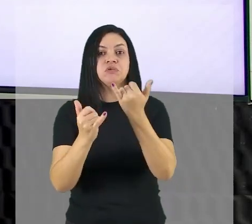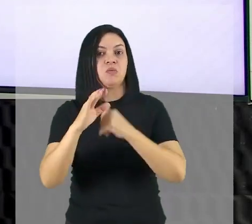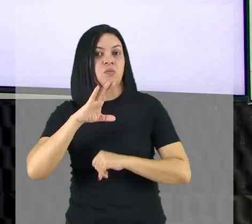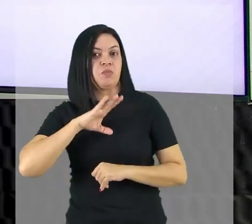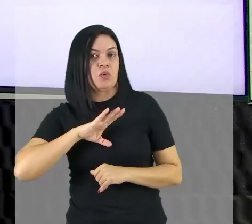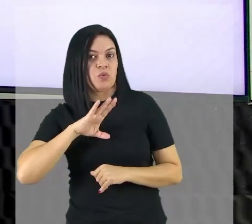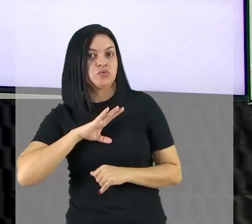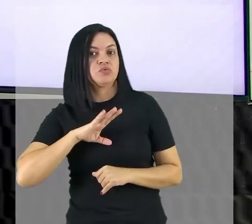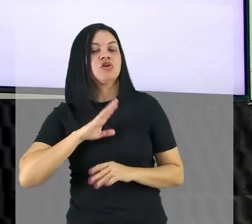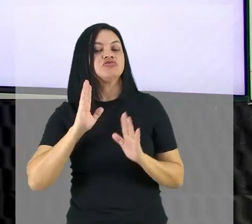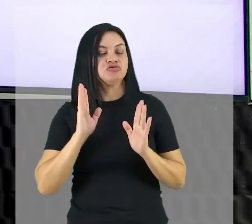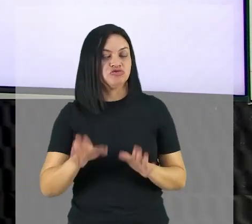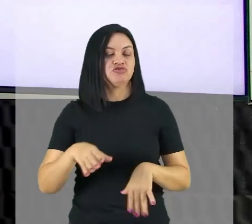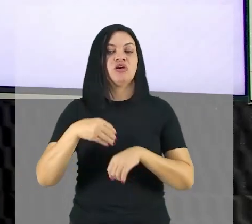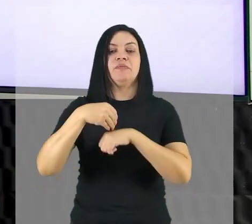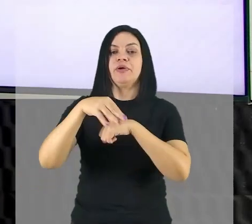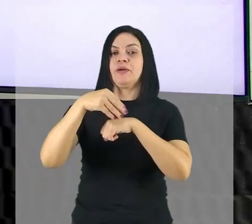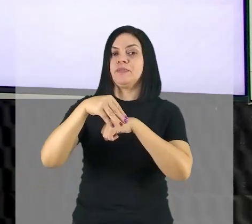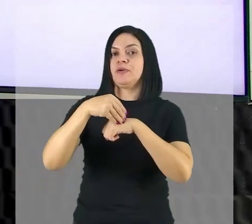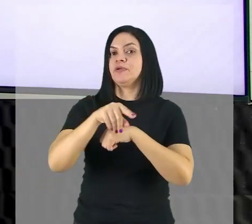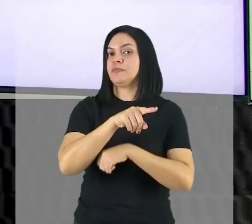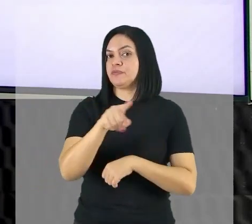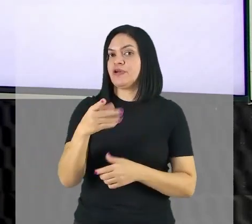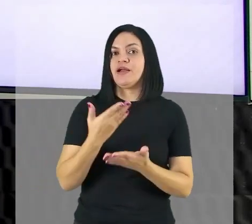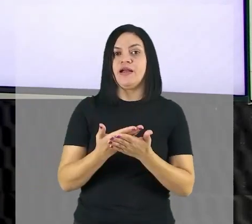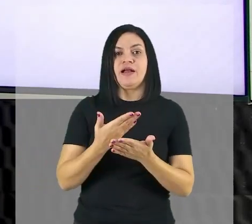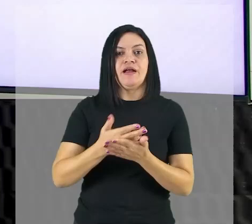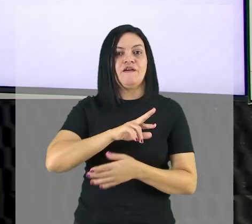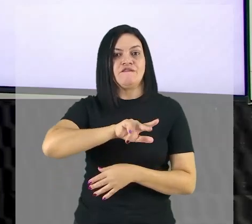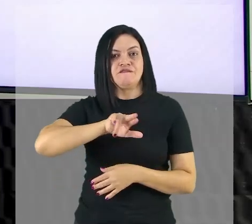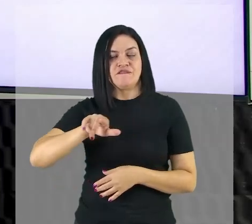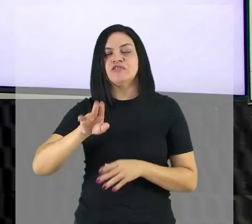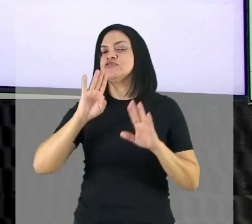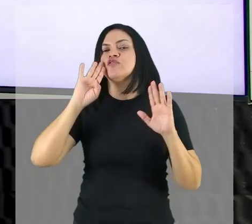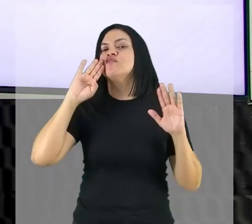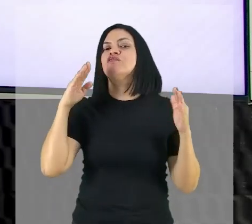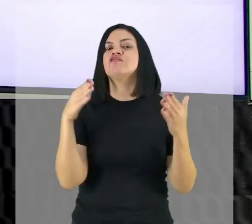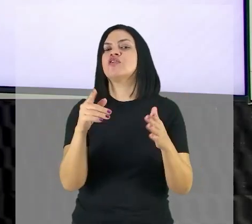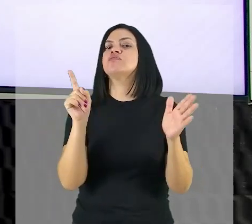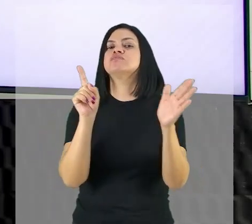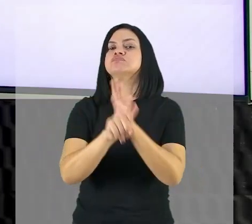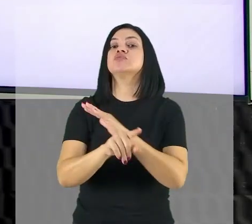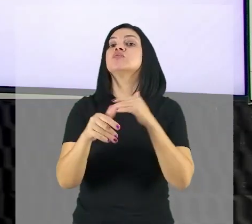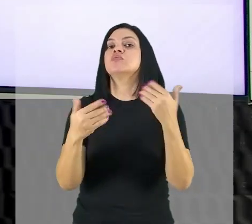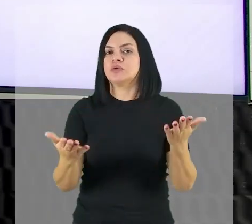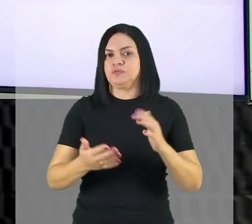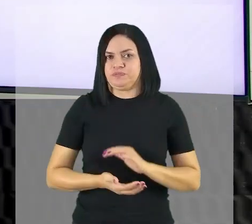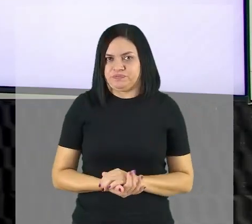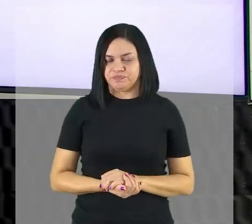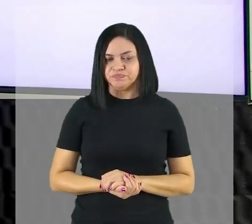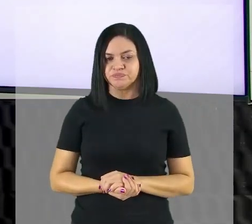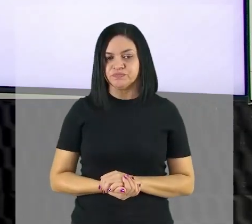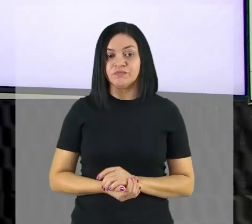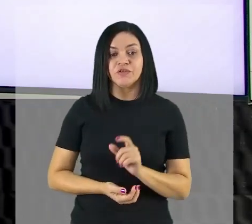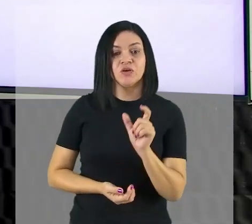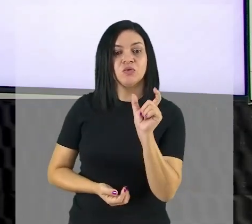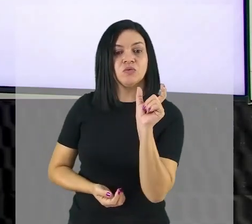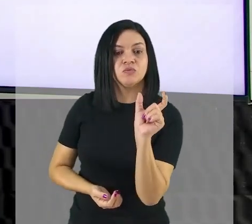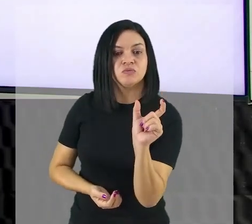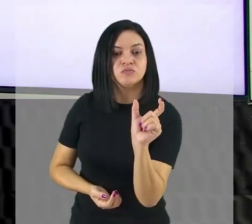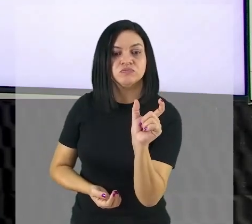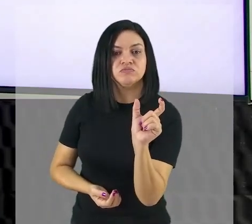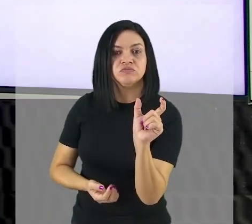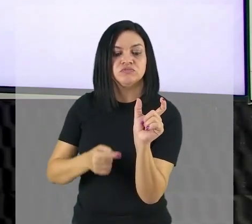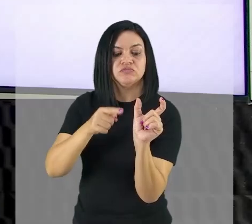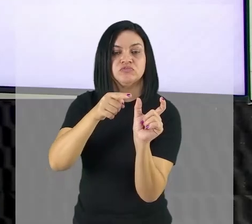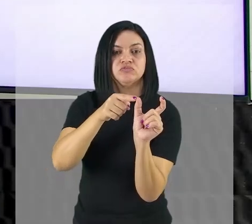aquilo que eu venho reforçando com vocês em várias aulas. Olha o foco da pergunta. O termo ou os